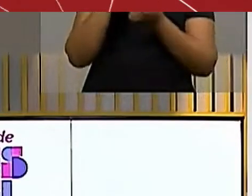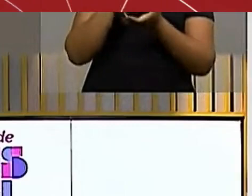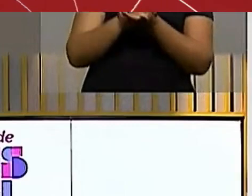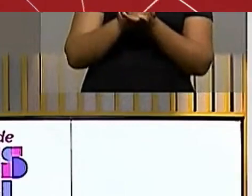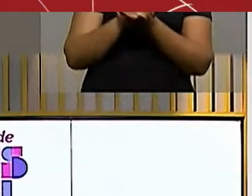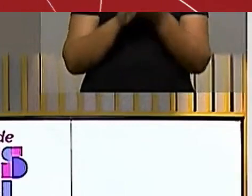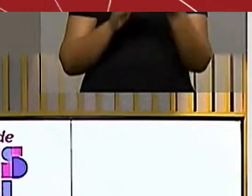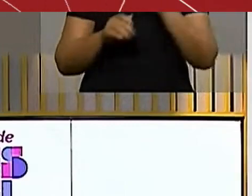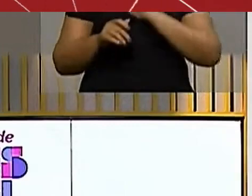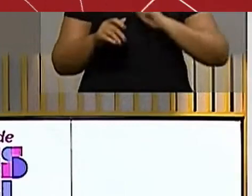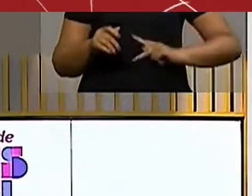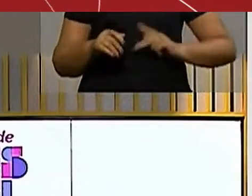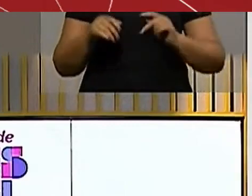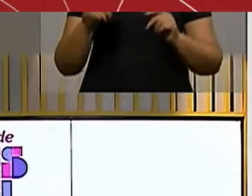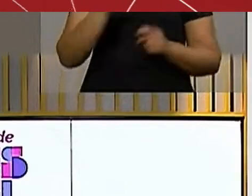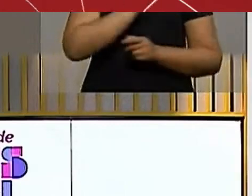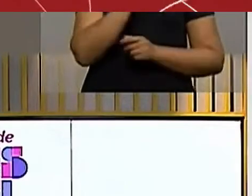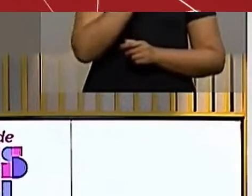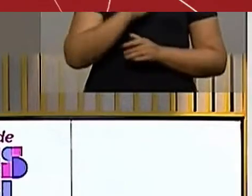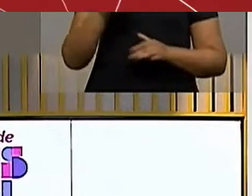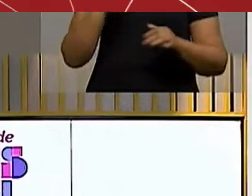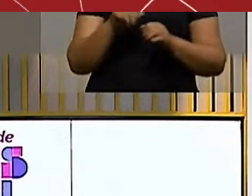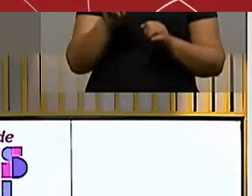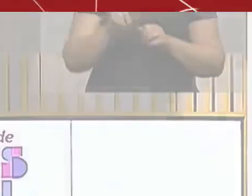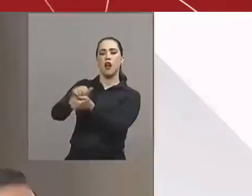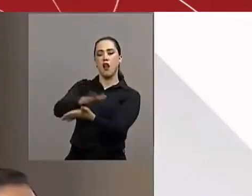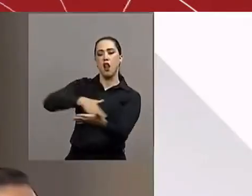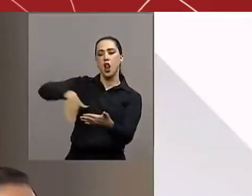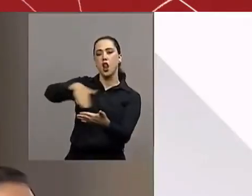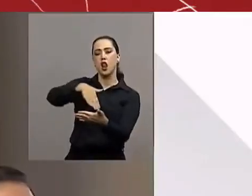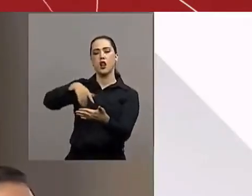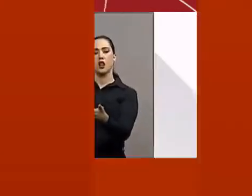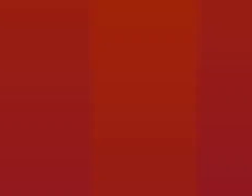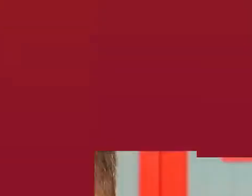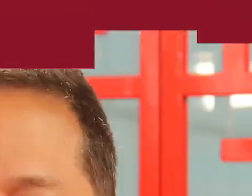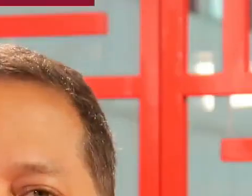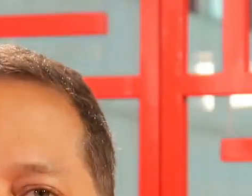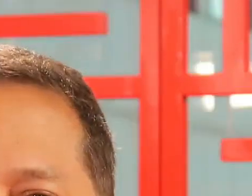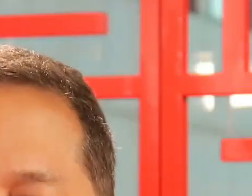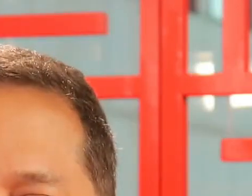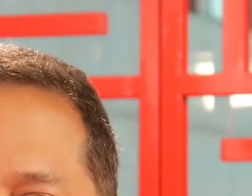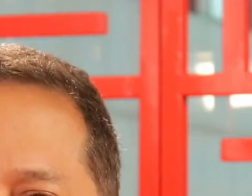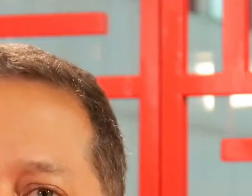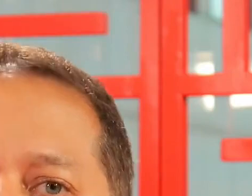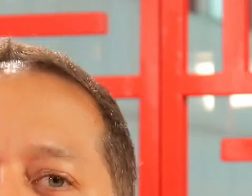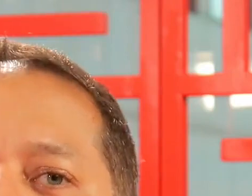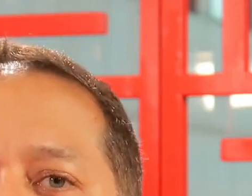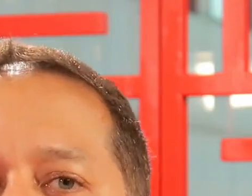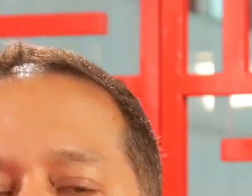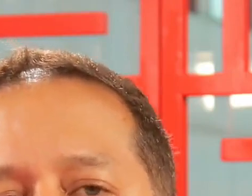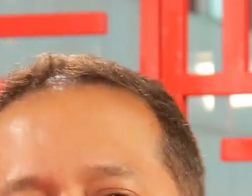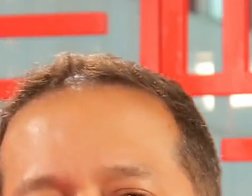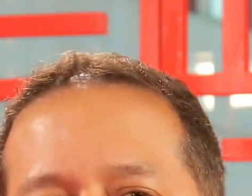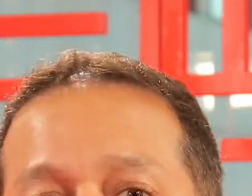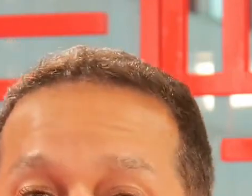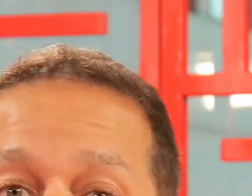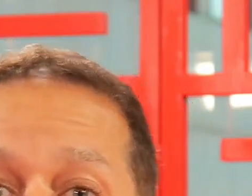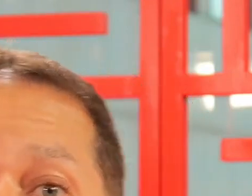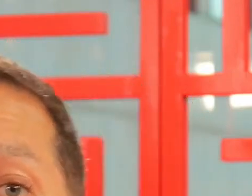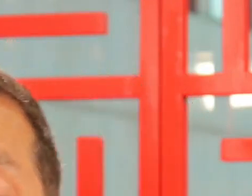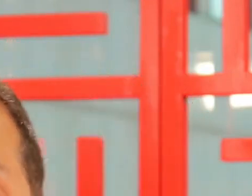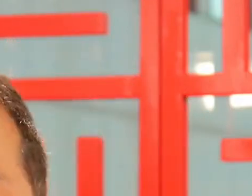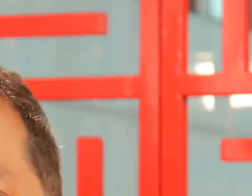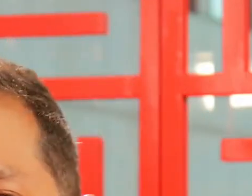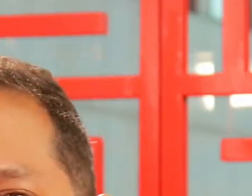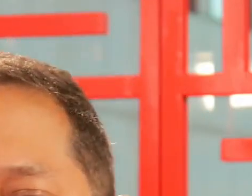gente tem a Polícia Federal o tempo todo na frente de casa. Aí eu virei... Os opositores ao governo do